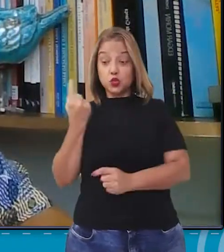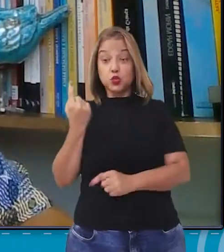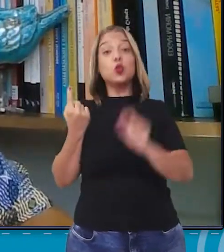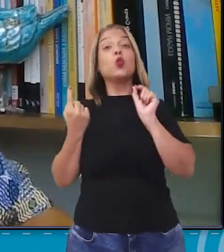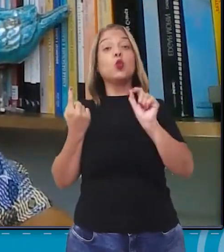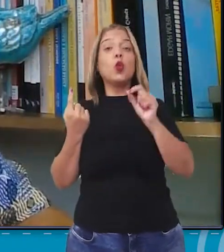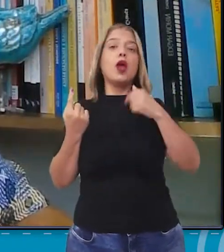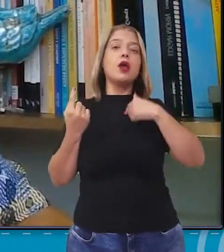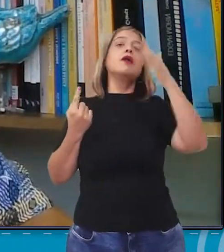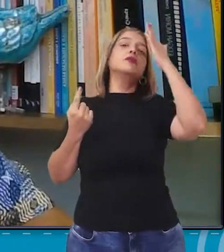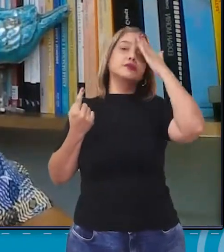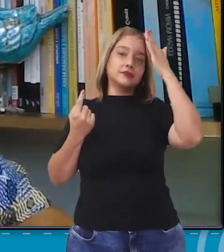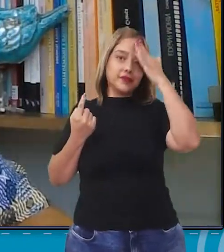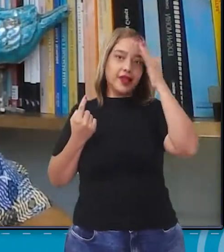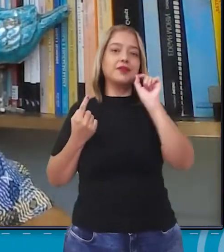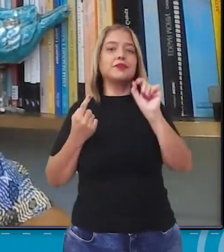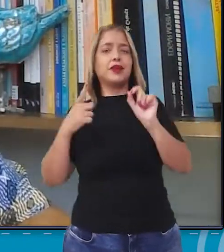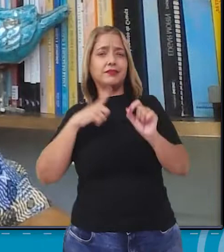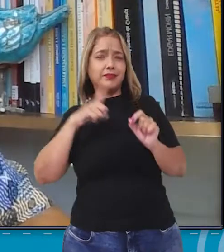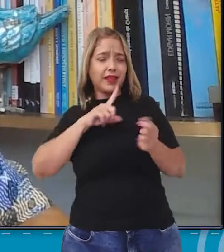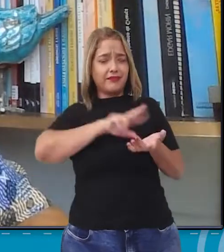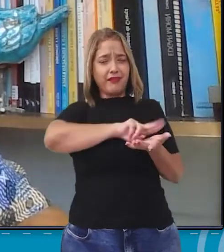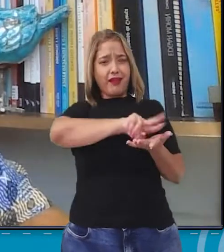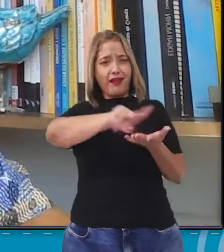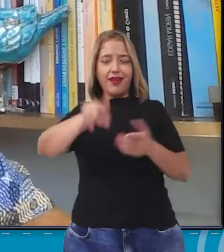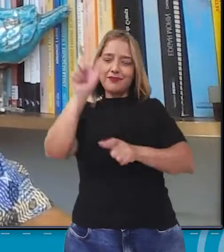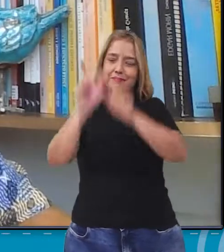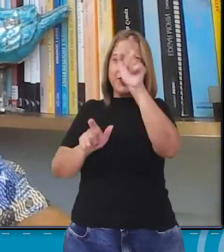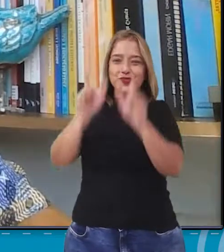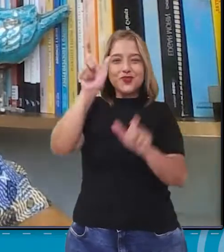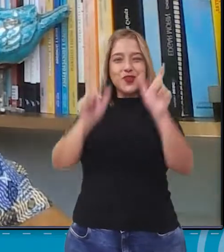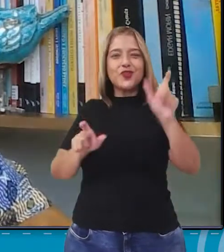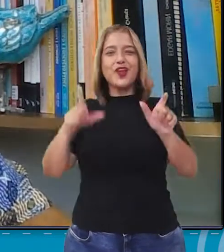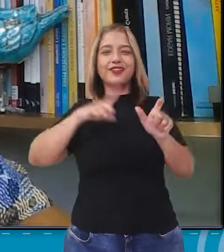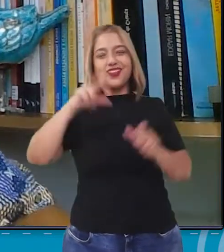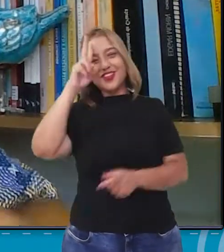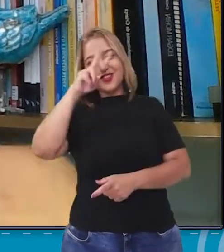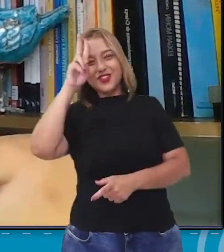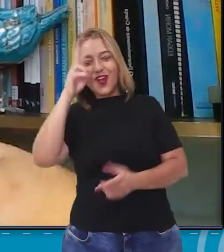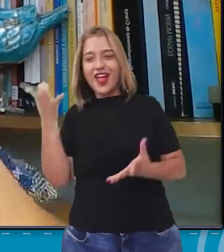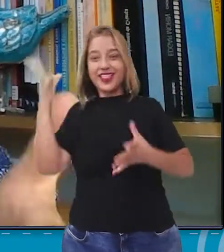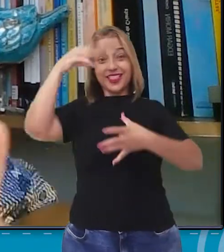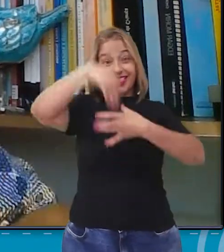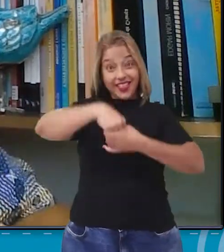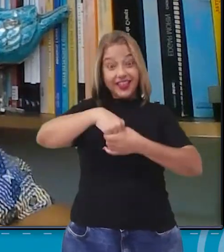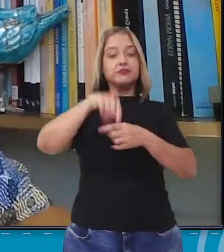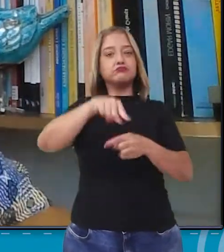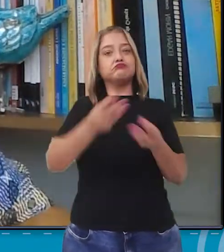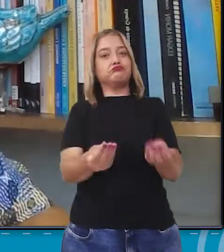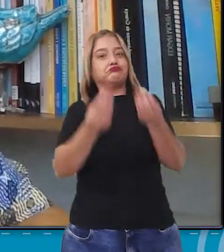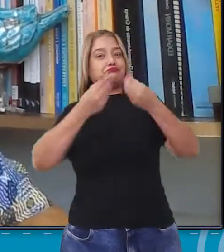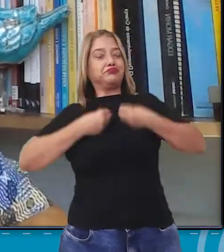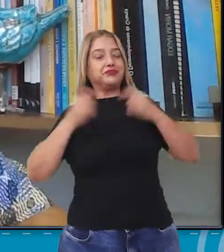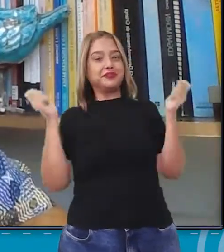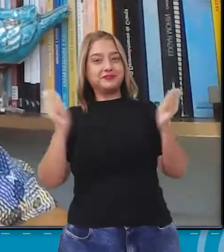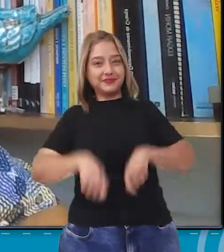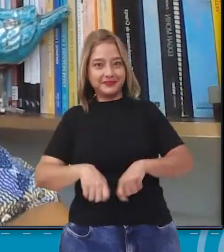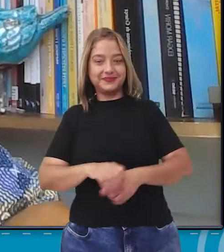verdade, a gente está em boas companhias com todos os personagens, com a história e com tudo aquilo que ela